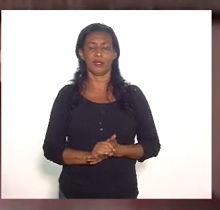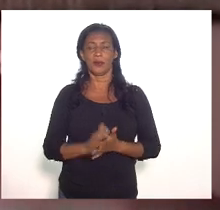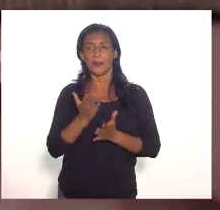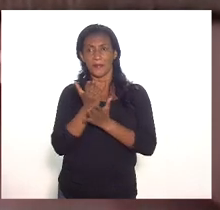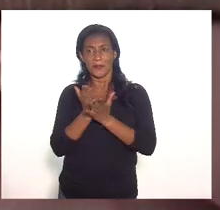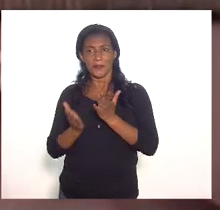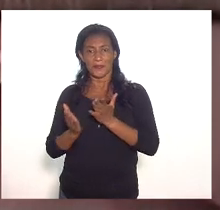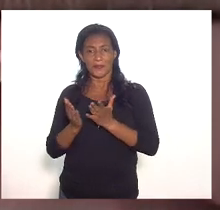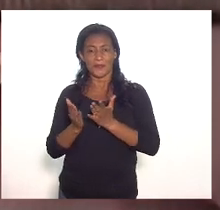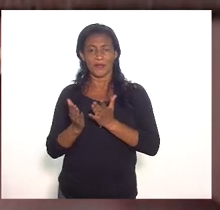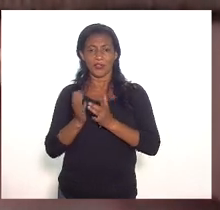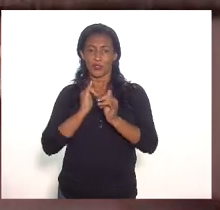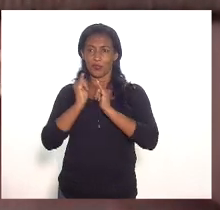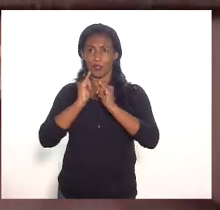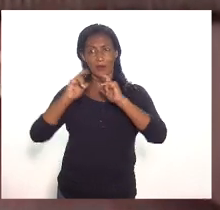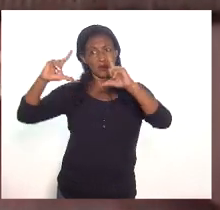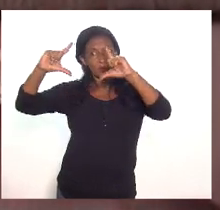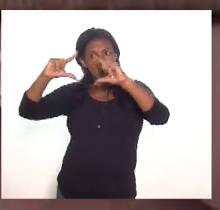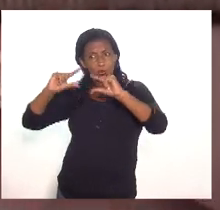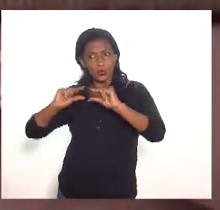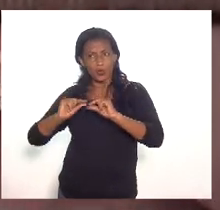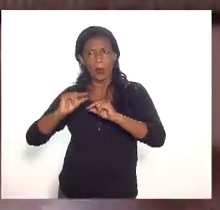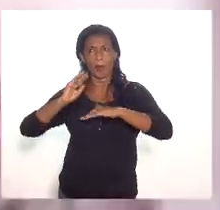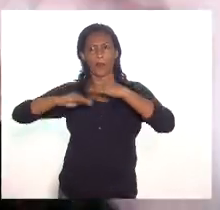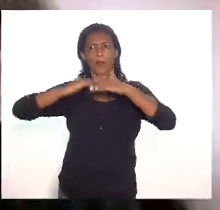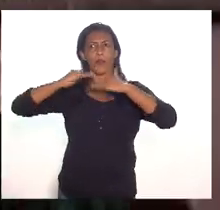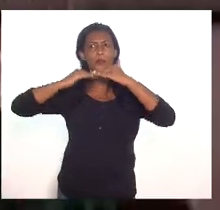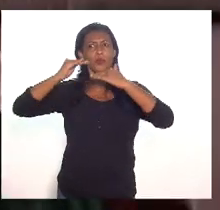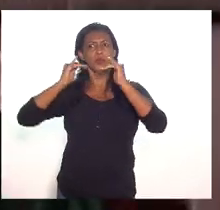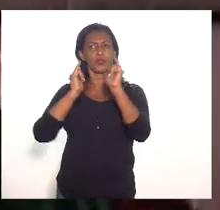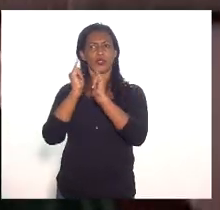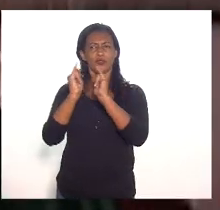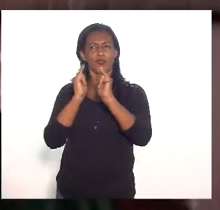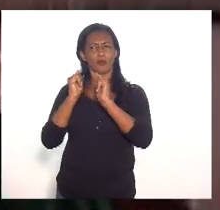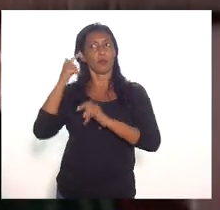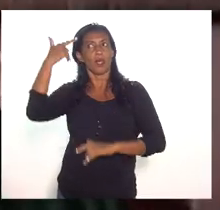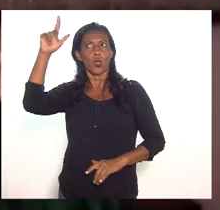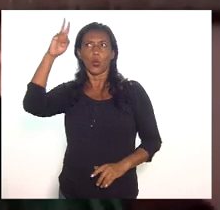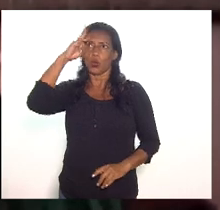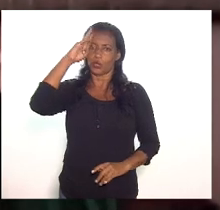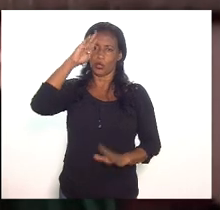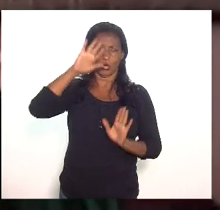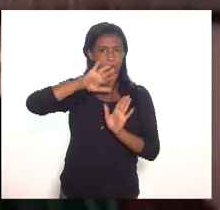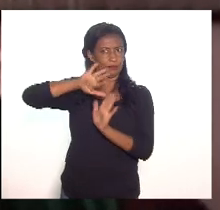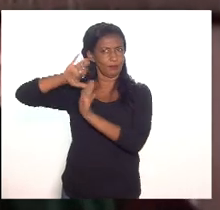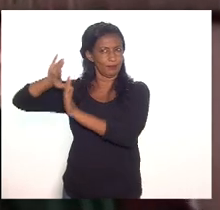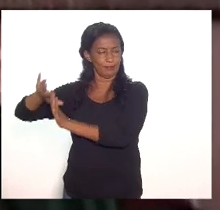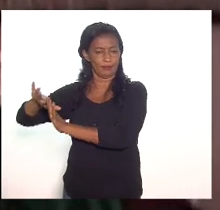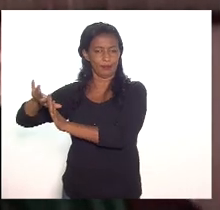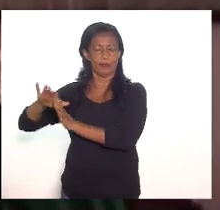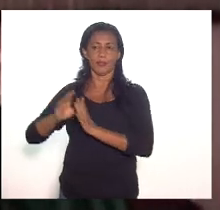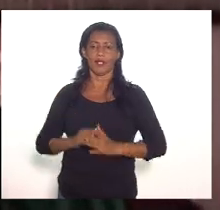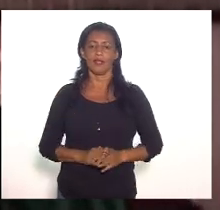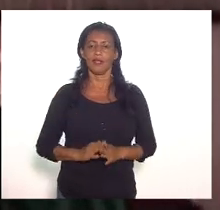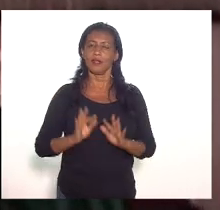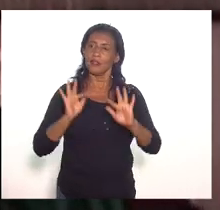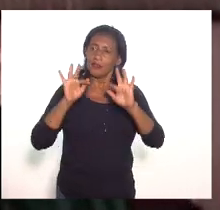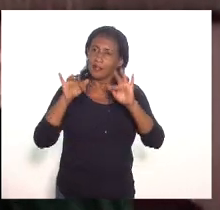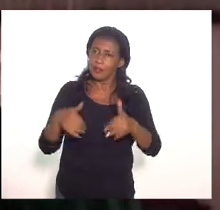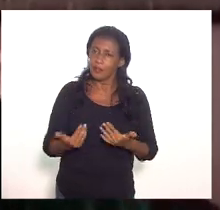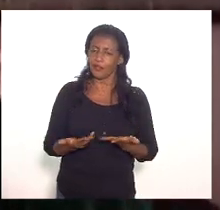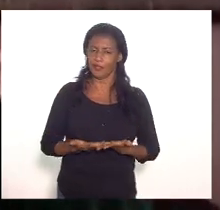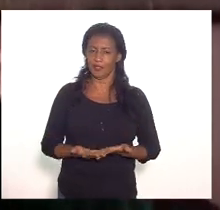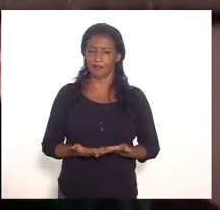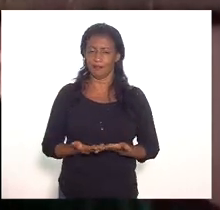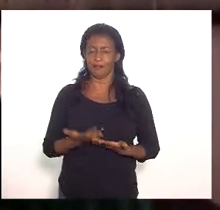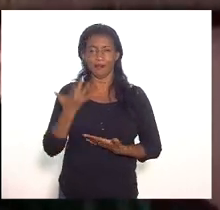fomento para diminuir a produção de dados, né? Mas isso é outra história. Enfim, acho que o senhor precisa